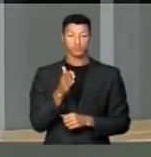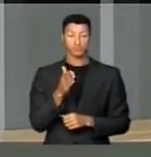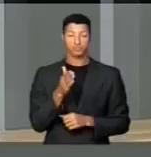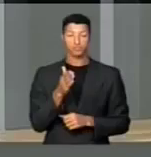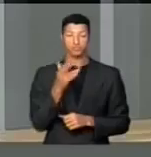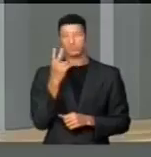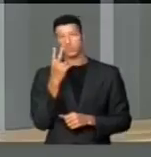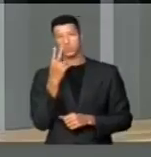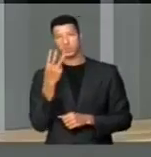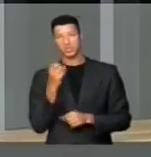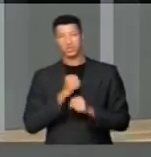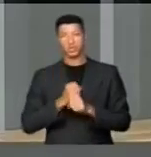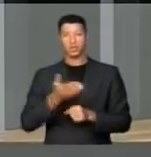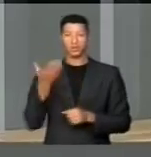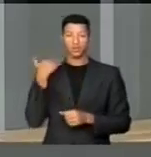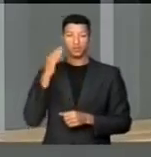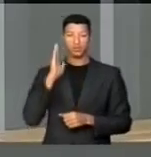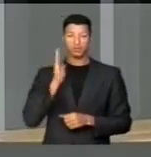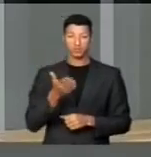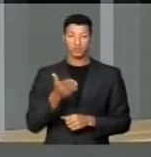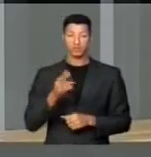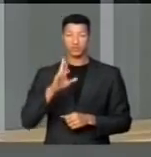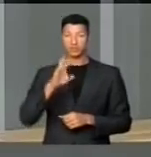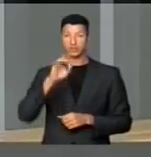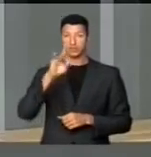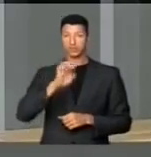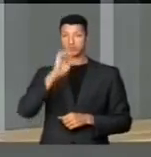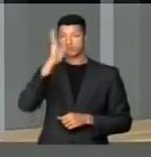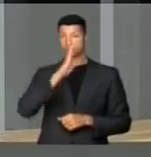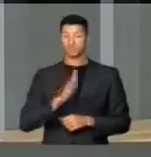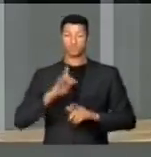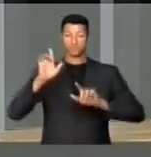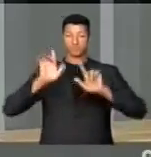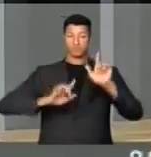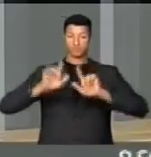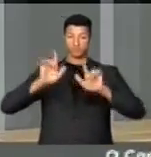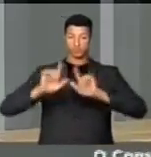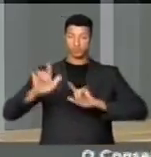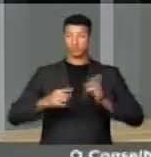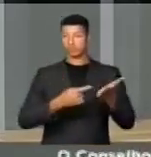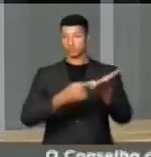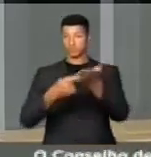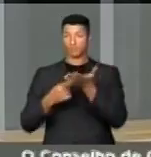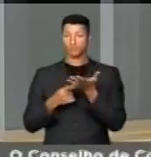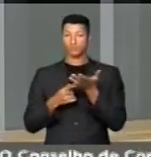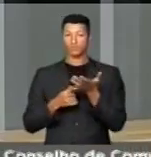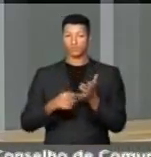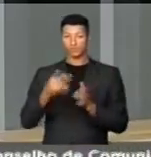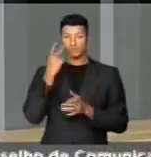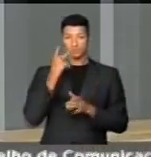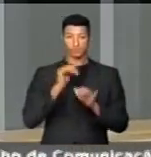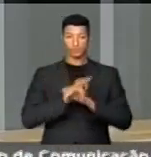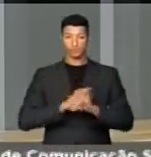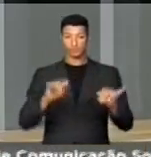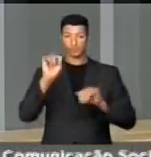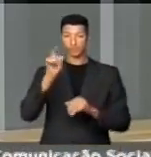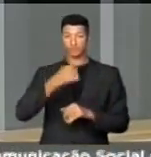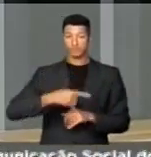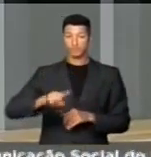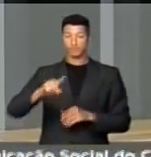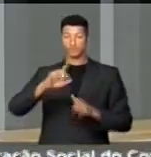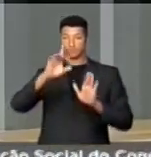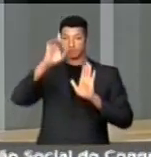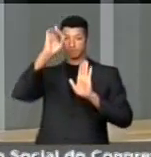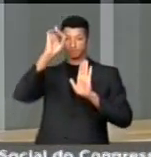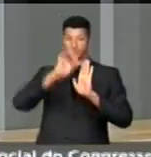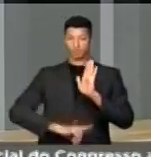há 2, 3 anos atrás, foi a uma rede nacional de televisão, convocou uma rede nacional de televisão para dizer que iria, por